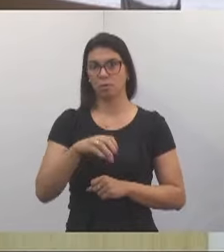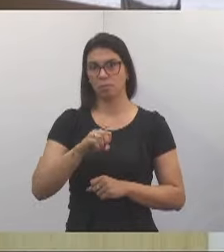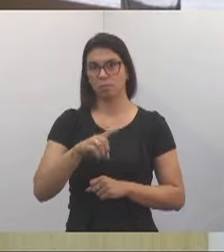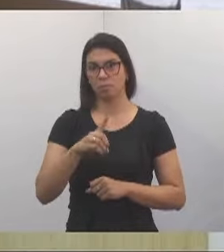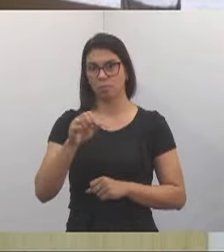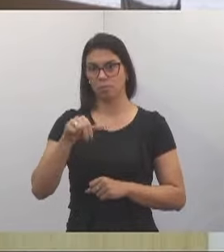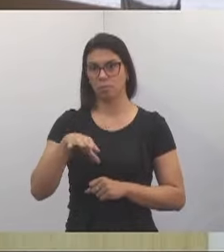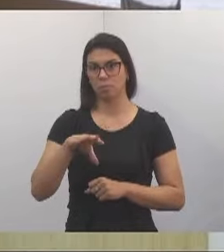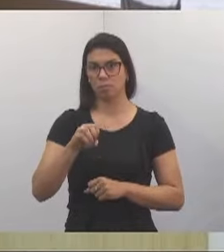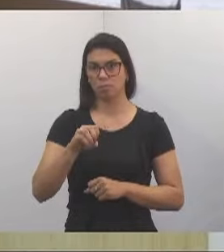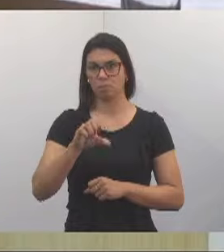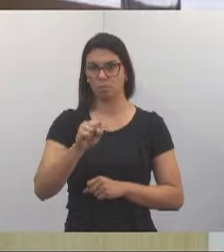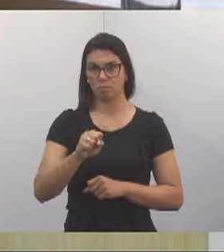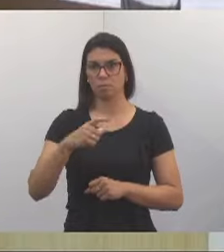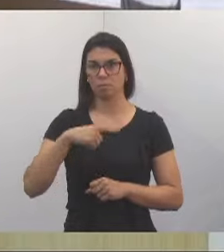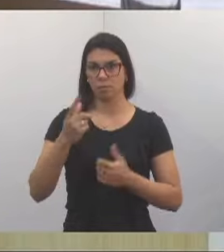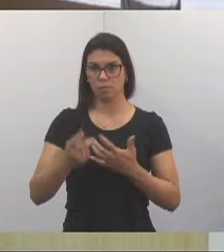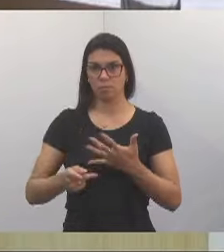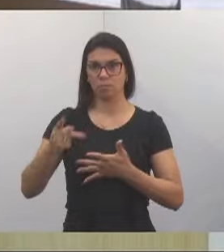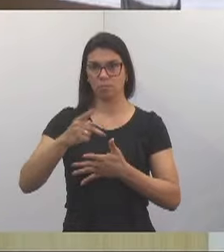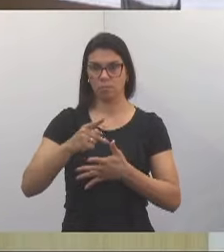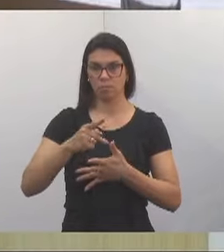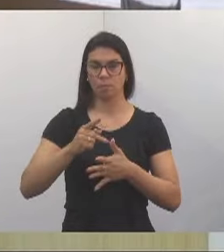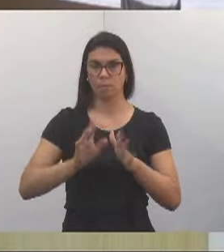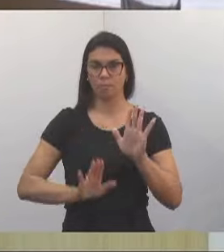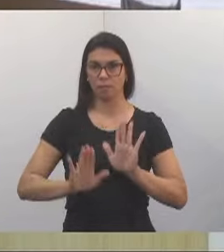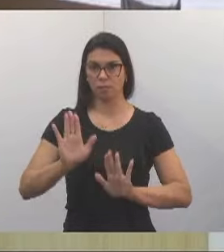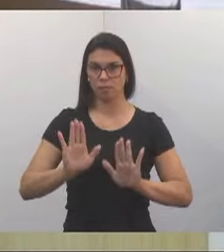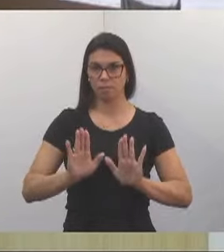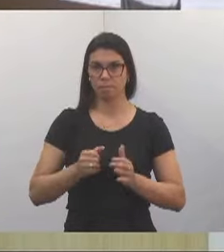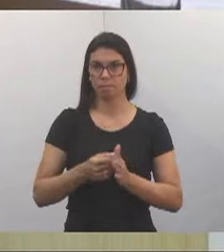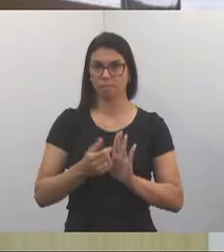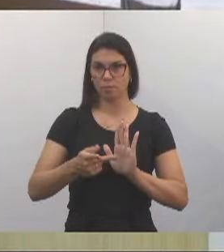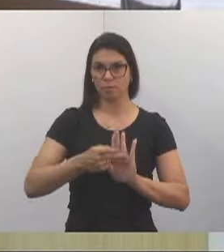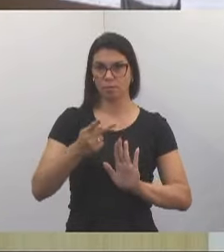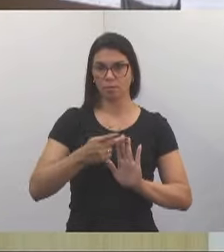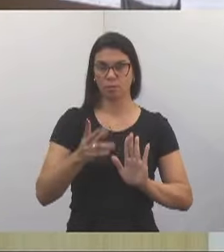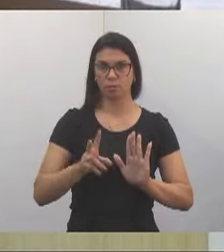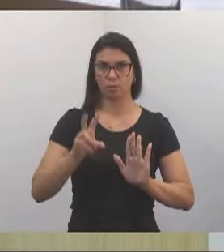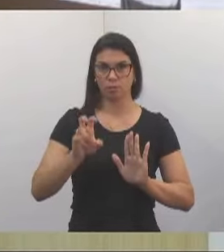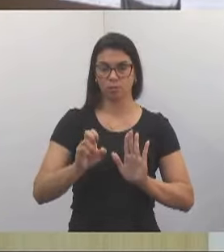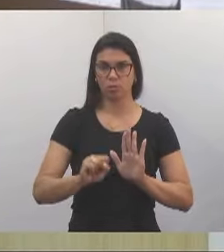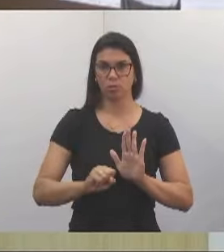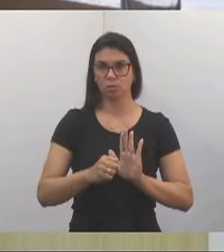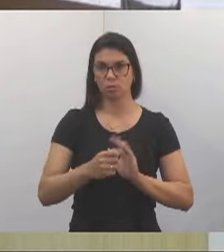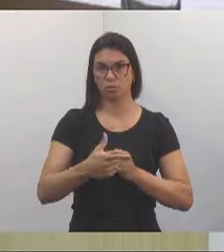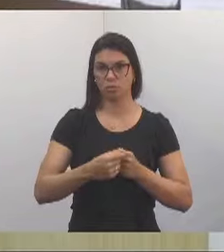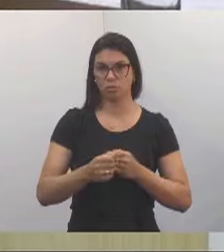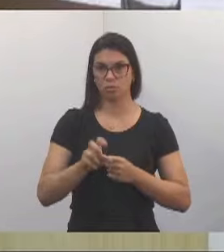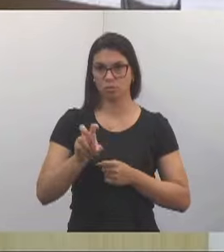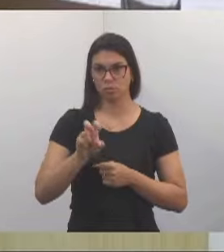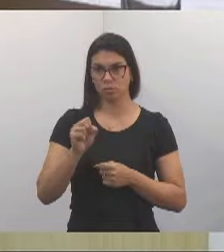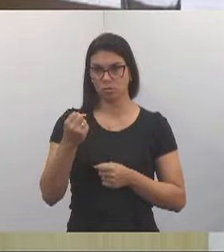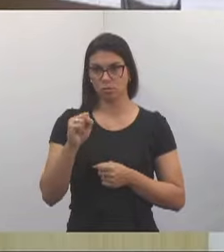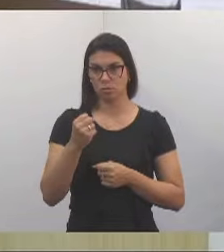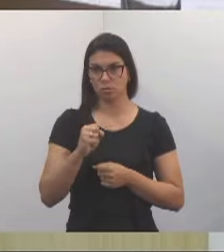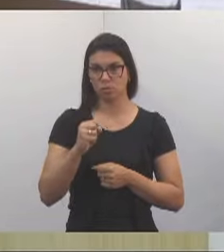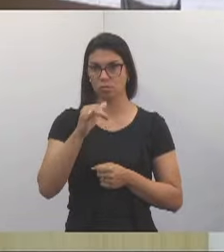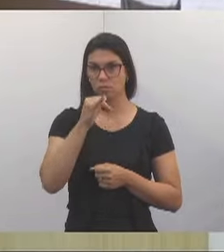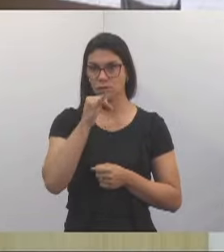possuem preferência na indicação. Ainda nos termos do parágrafo 5º do artigo 58 do Regimento,